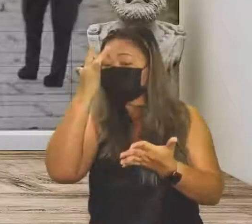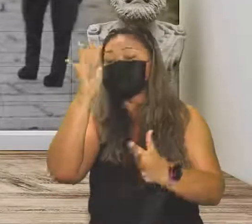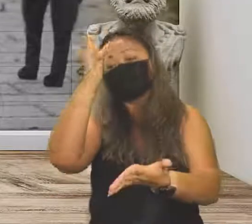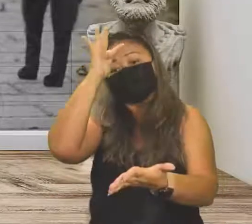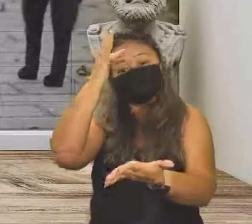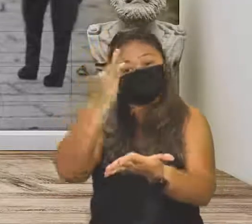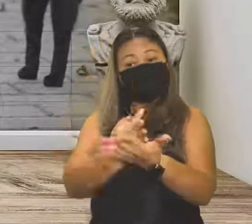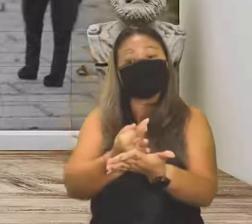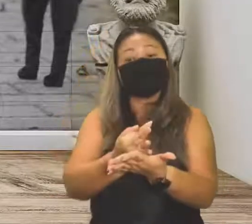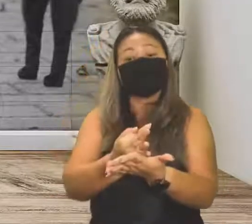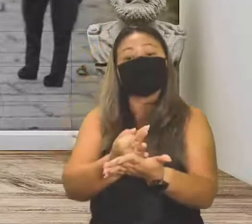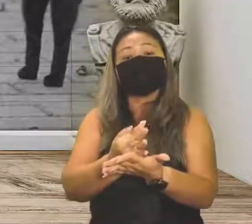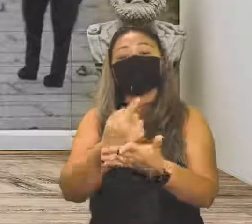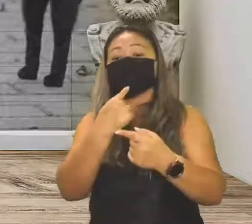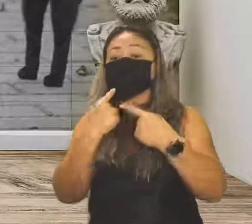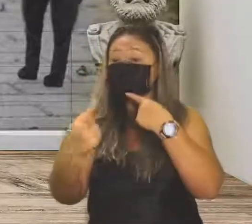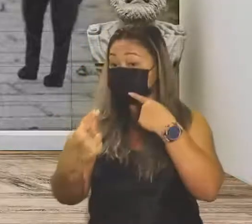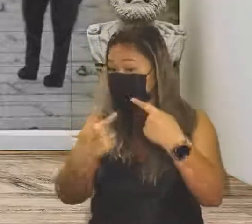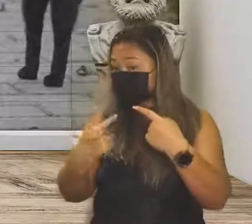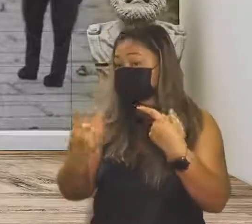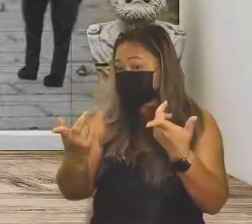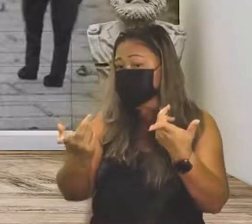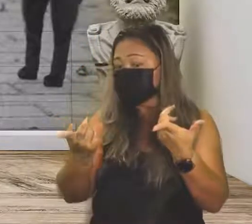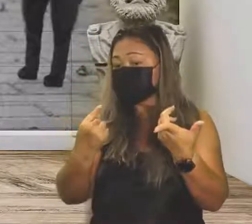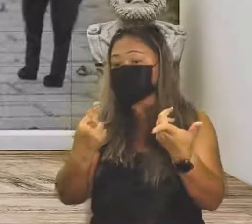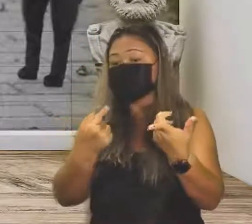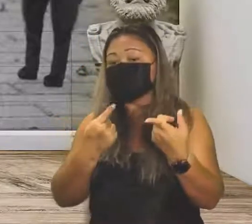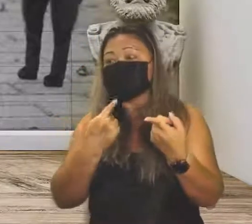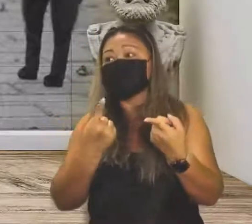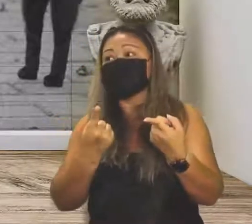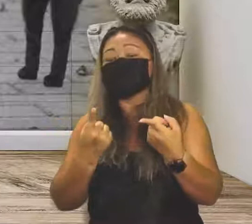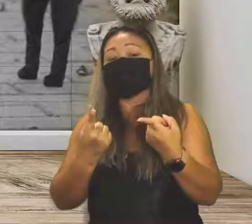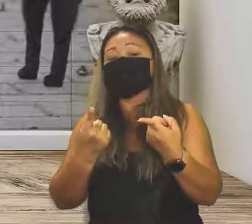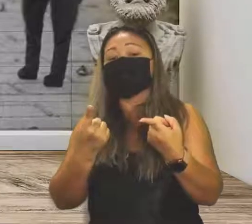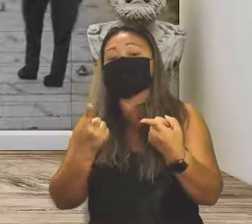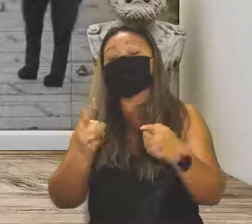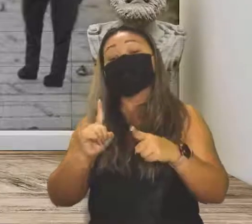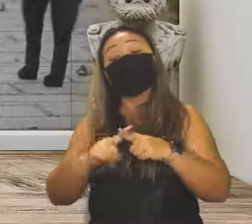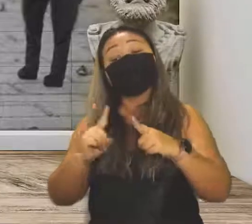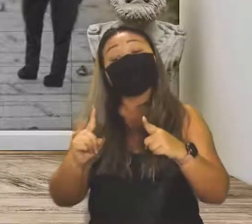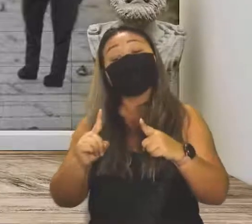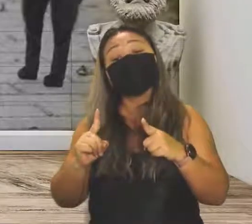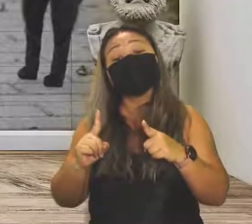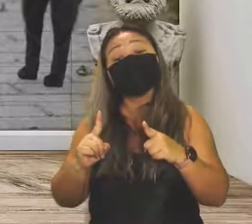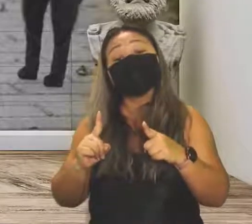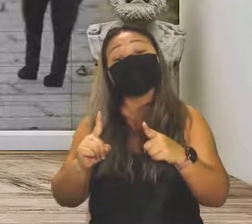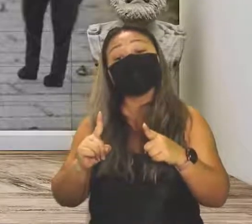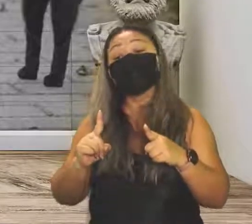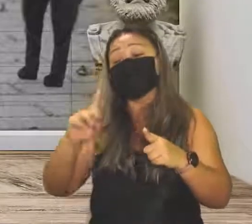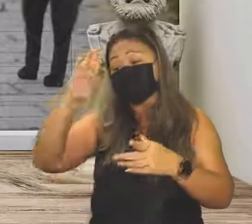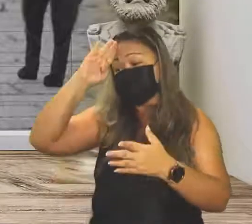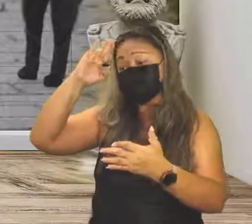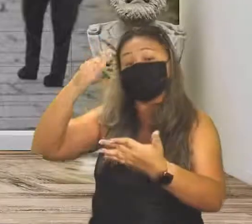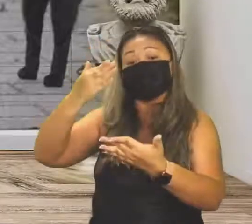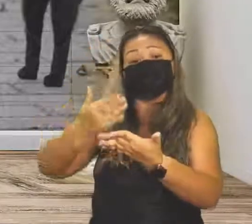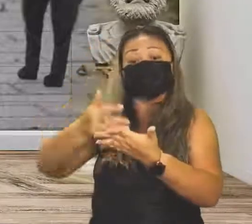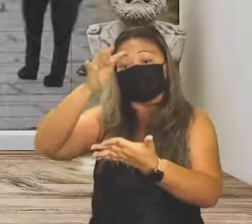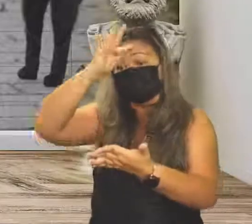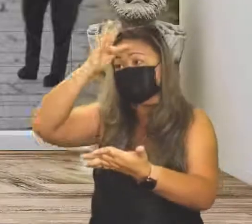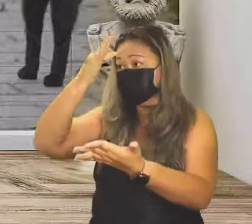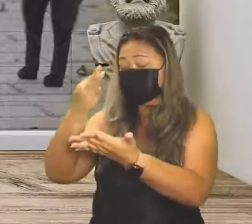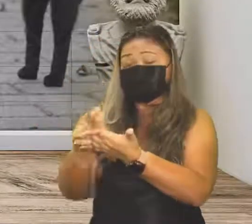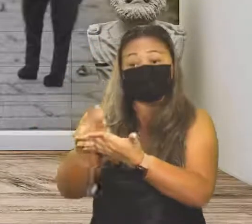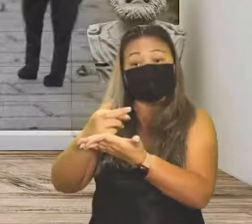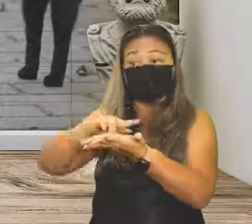fé, e é indiscutível isso. Porém, às vezes tem mania, se eu acredito na minha fé, na minha